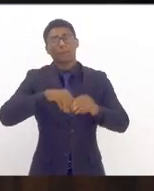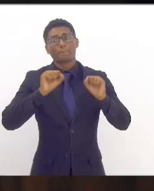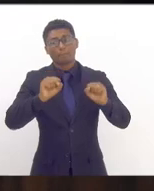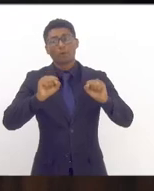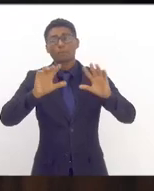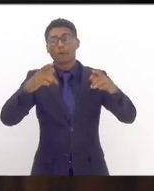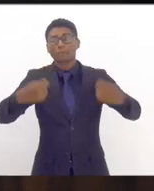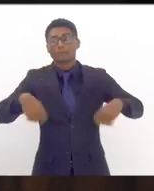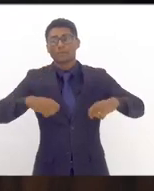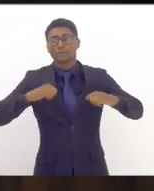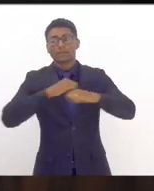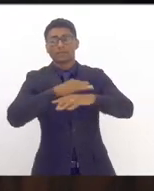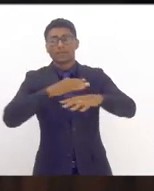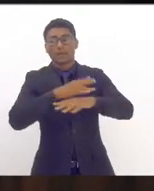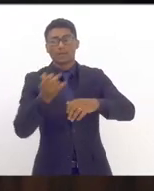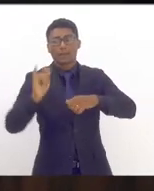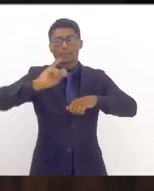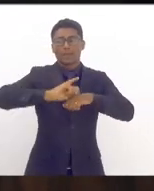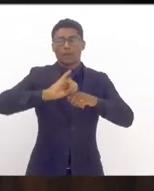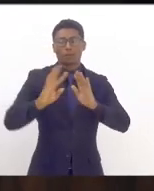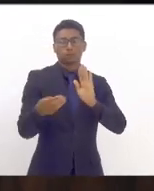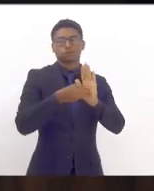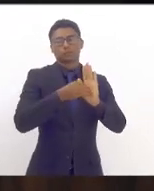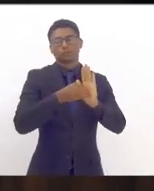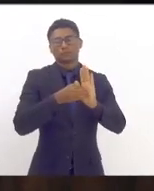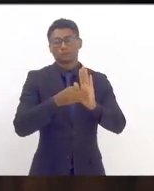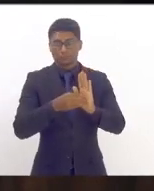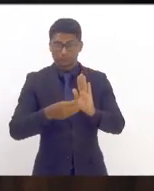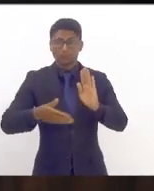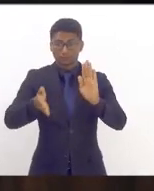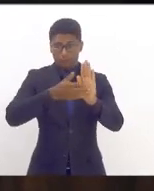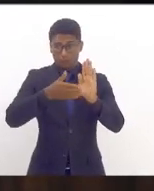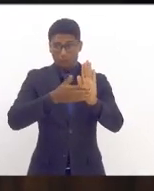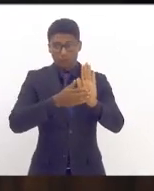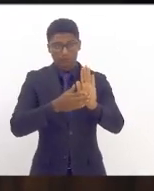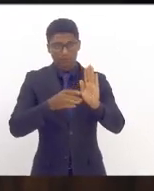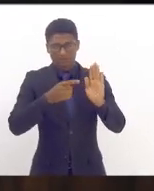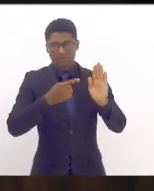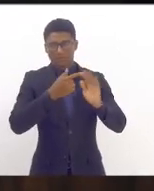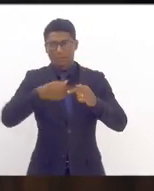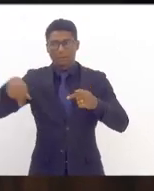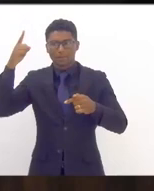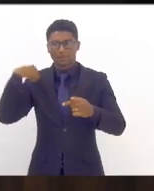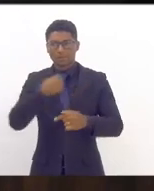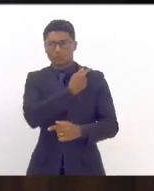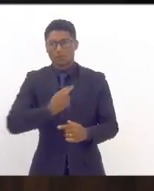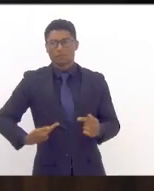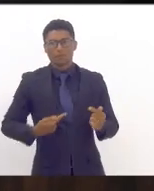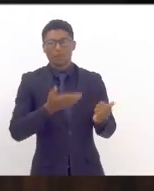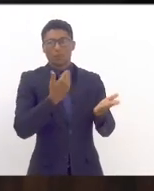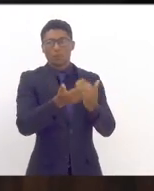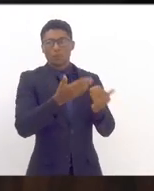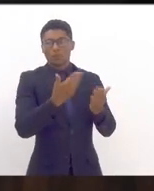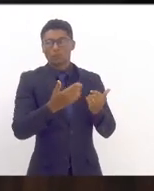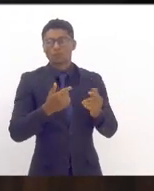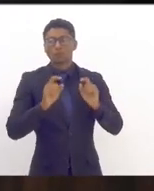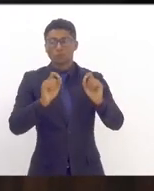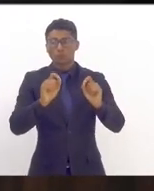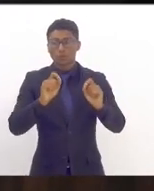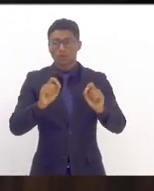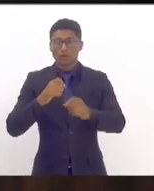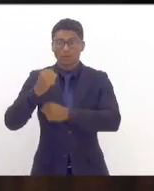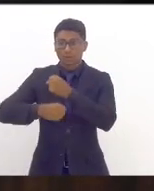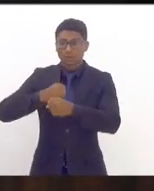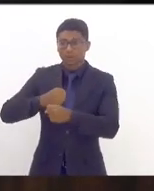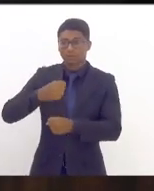capital a proposta a proposta que foi conversada no governo semana passada era incluía a capital a partir de 26